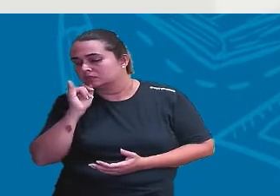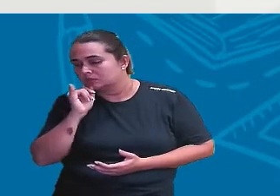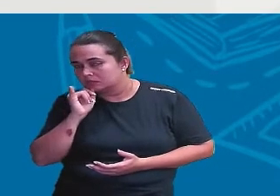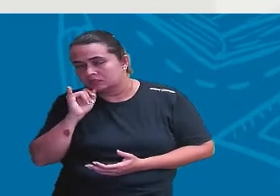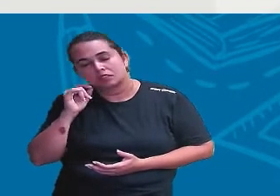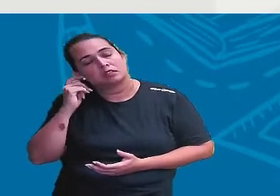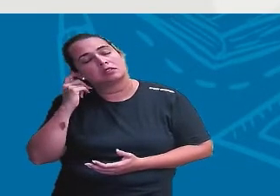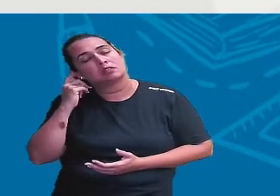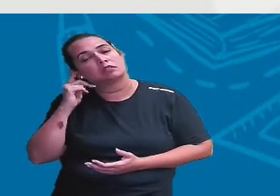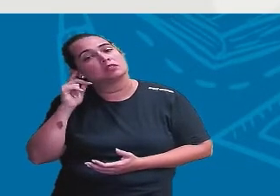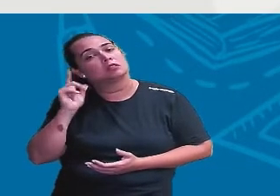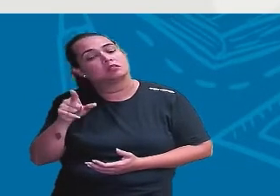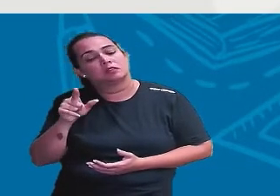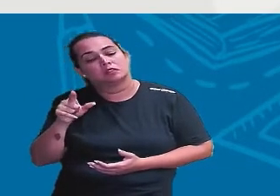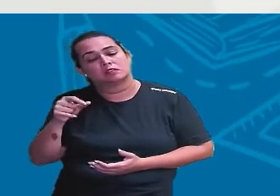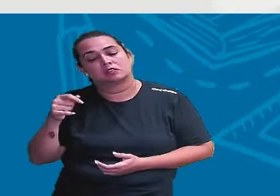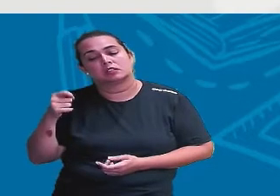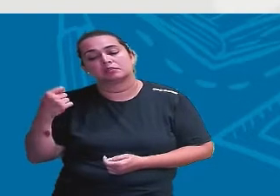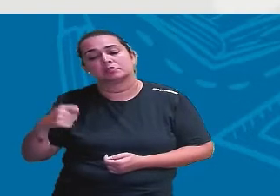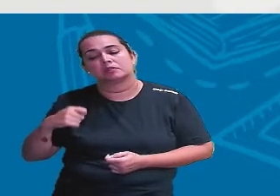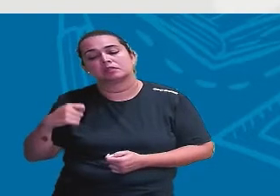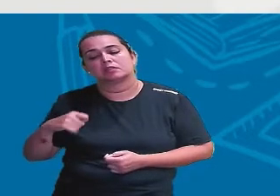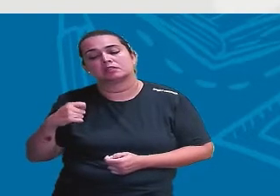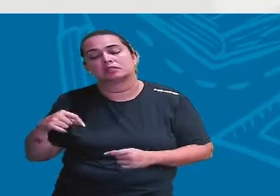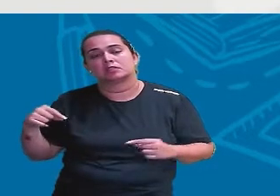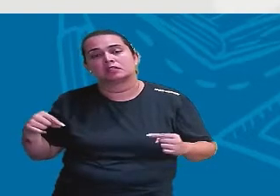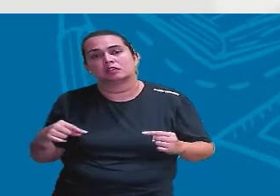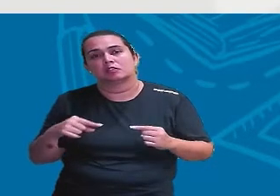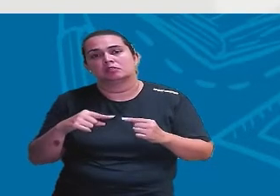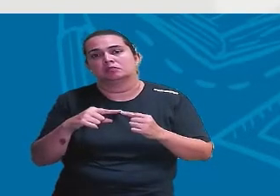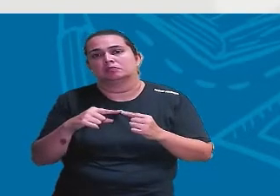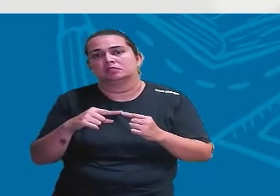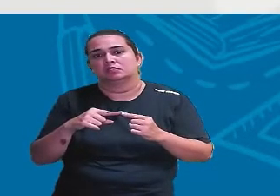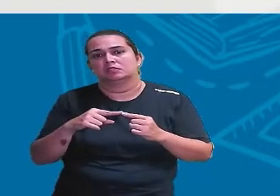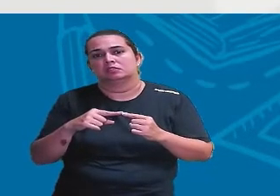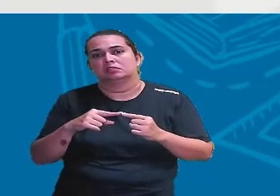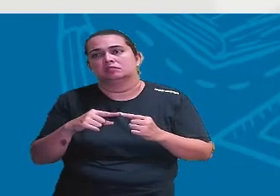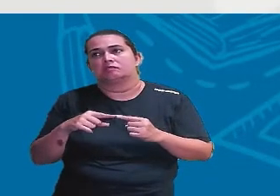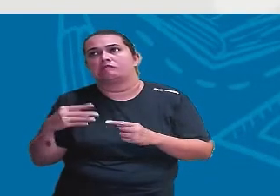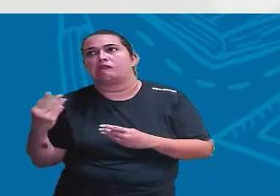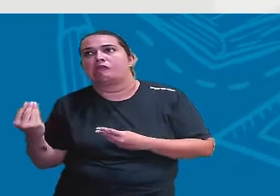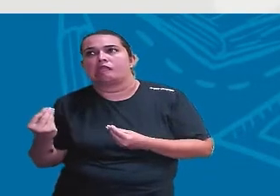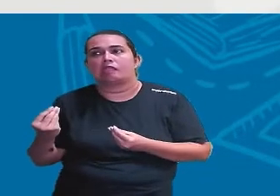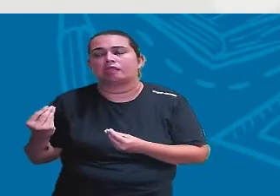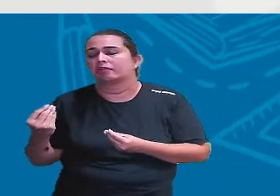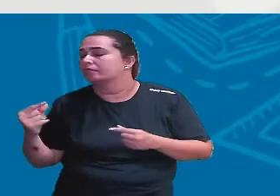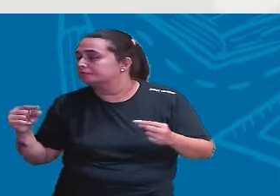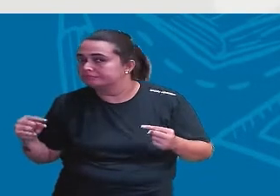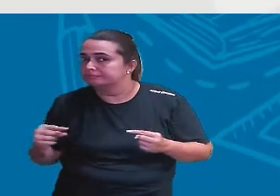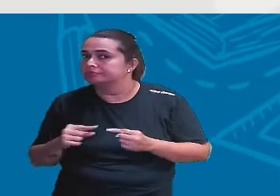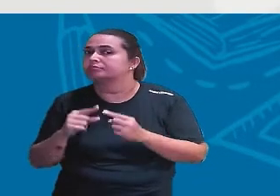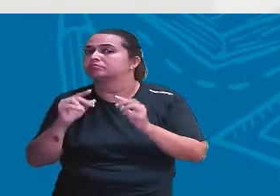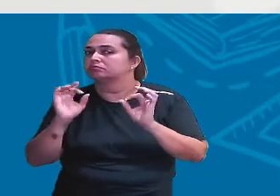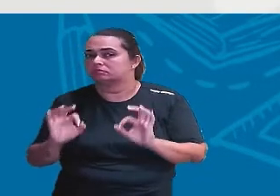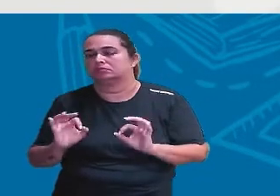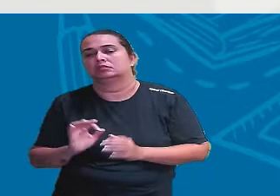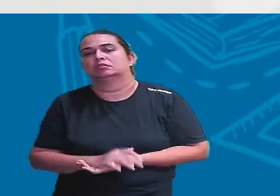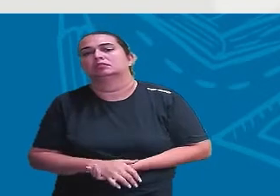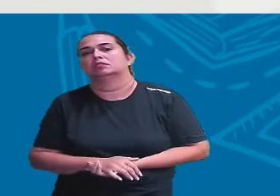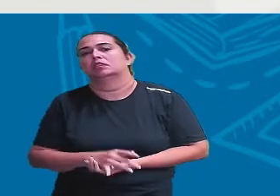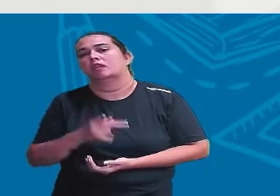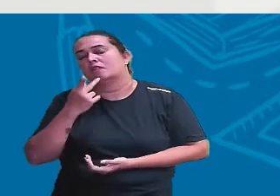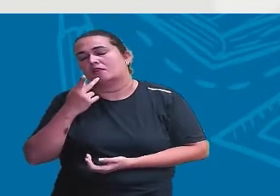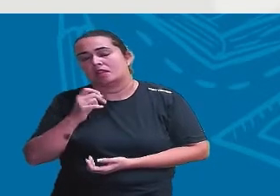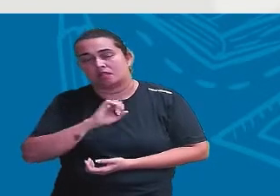instance, você precisa ser objetivo e não subjetivo. Então, fica sempre ligadinho nessas particularidades,